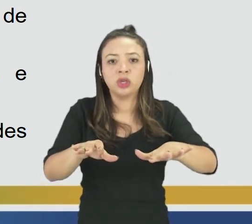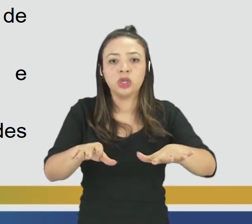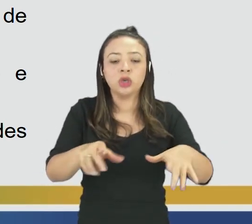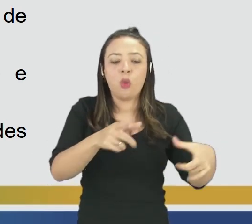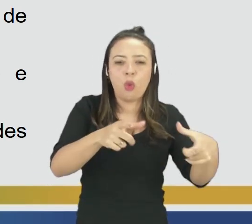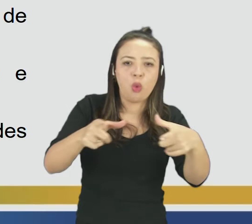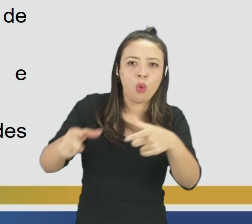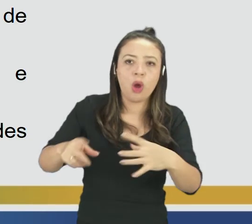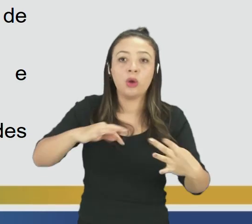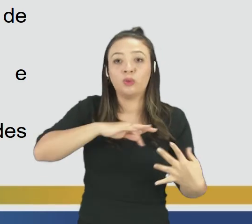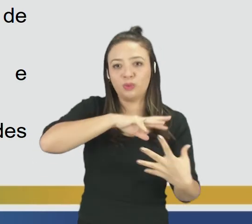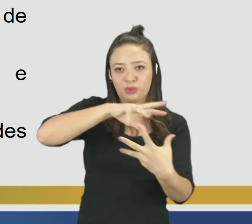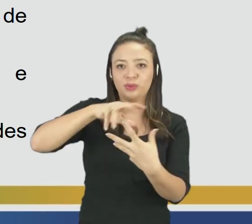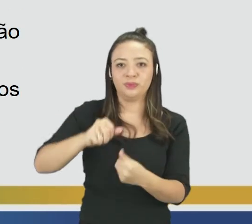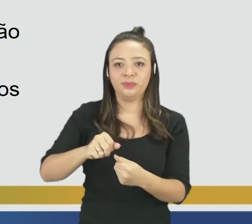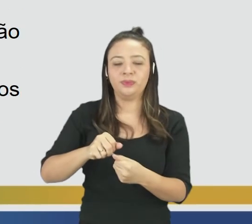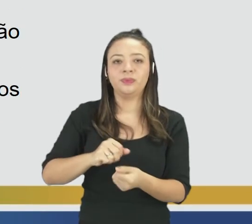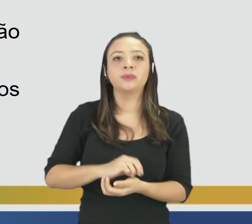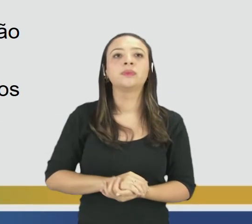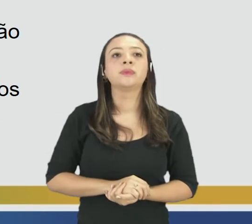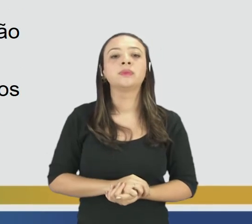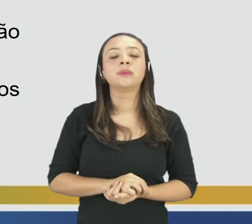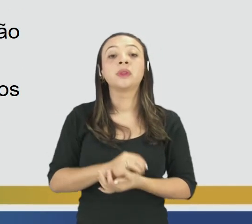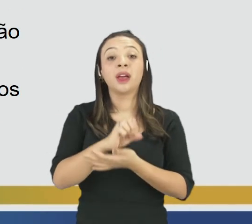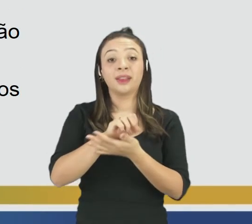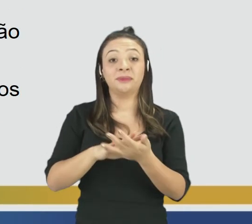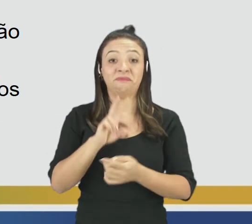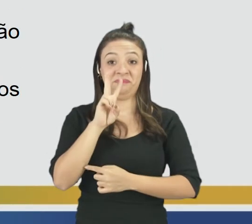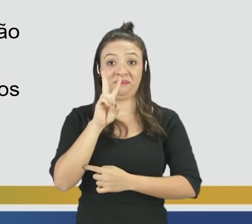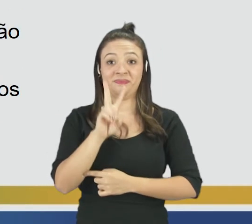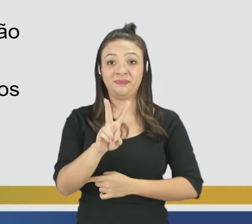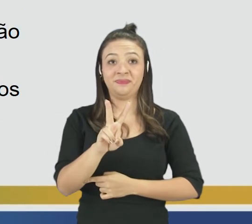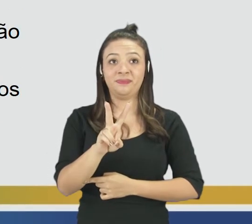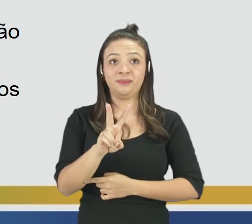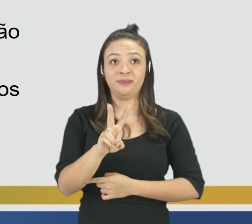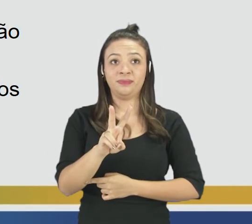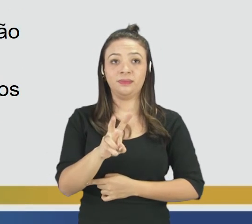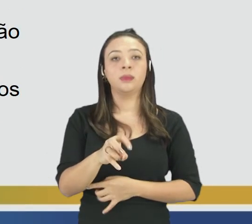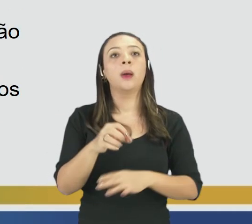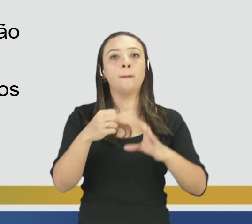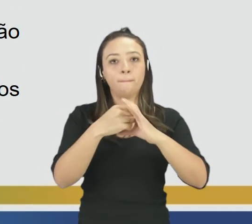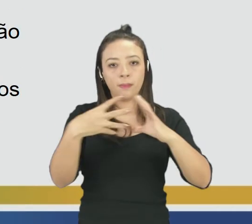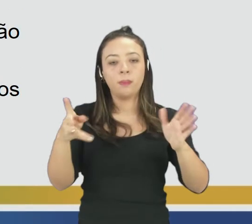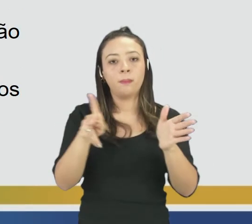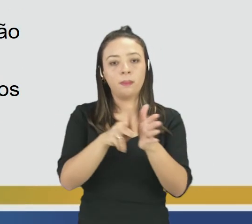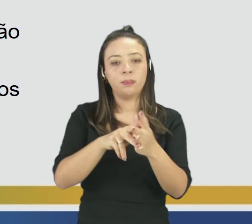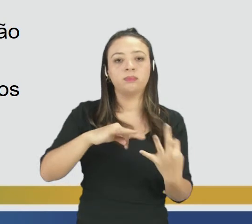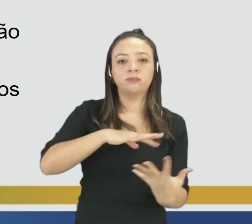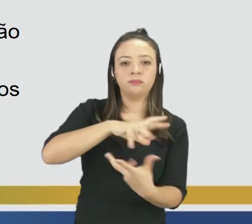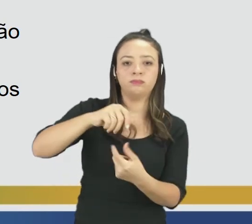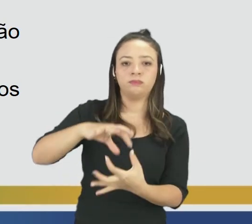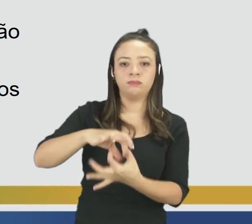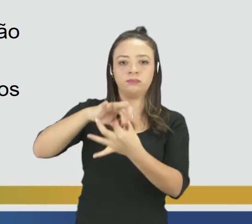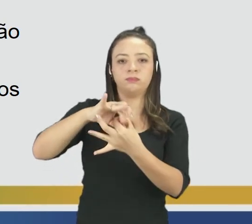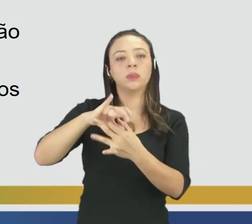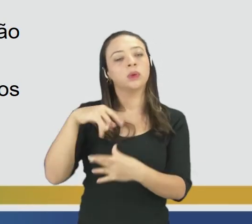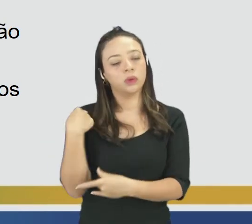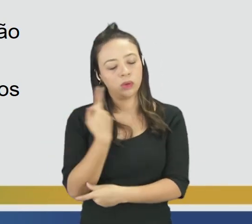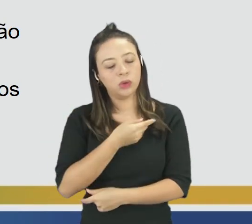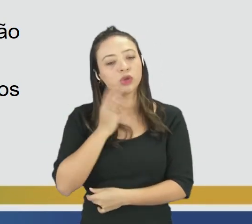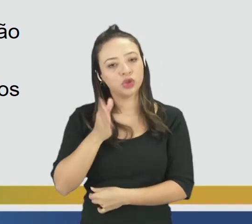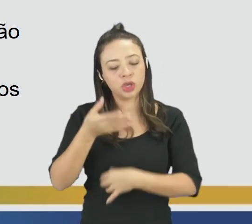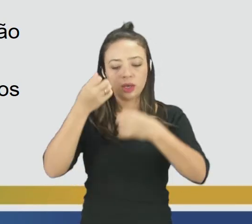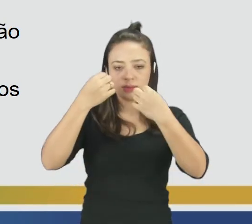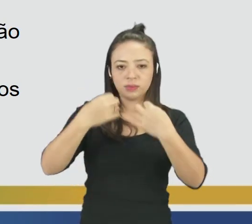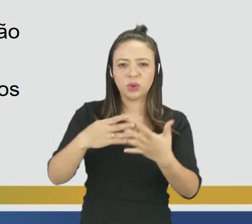pelo mundo vamos para segunda então O que são características da globalização isso a gente falou